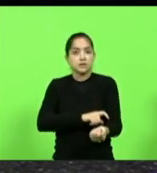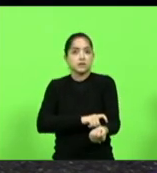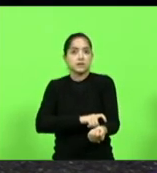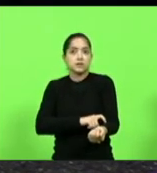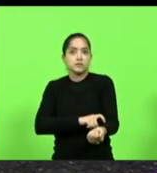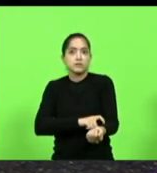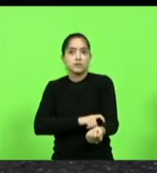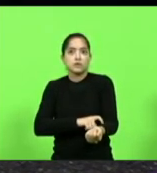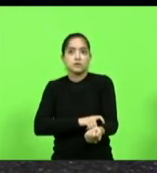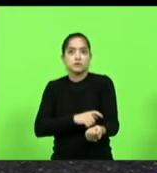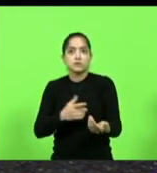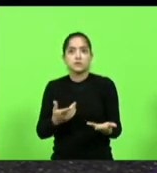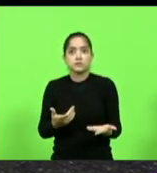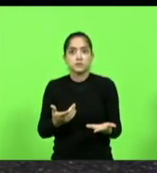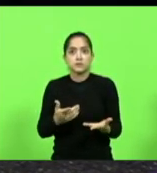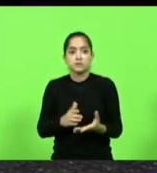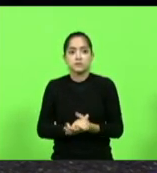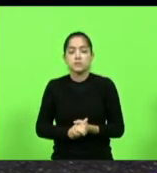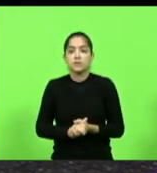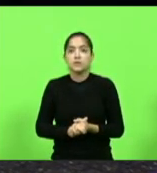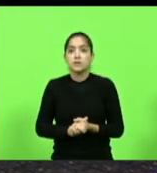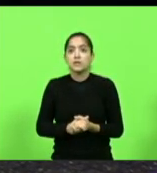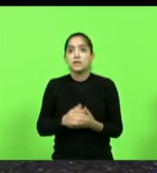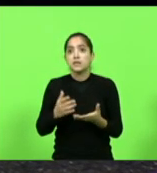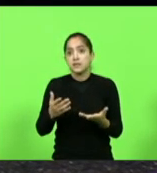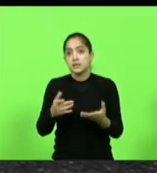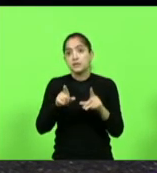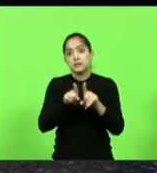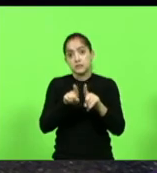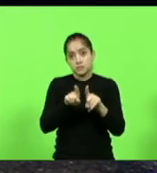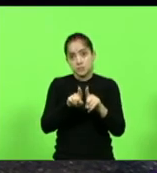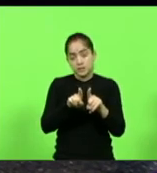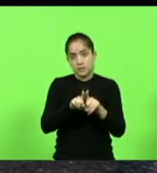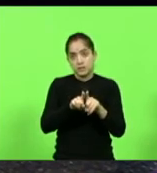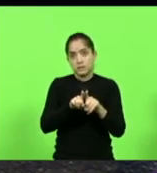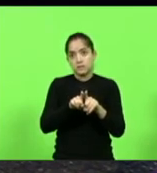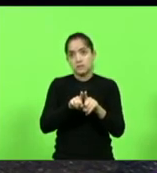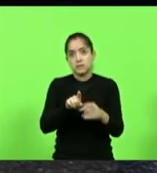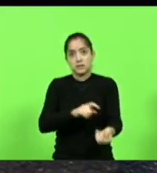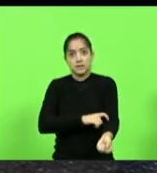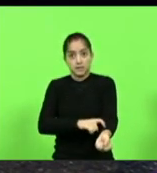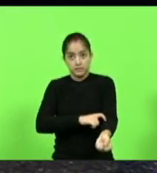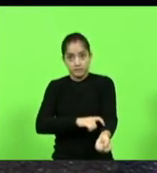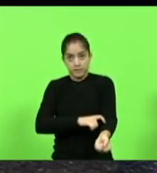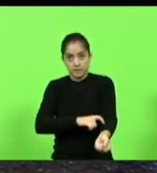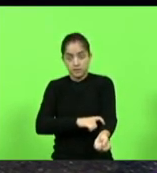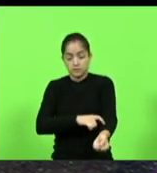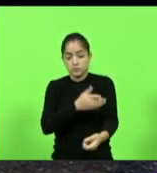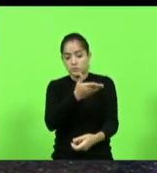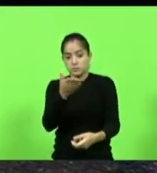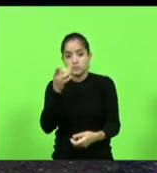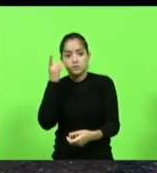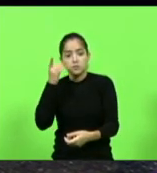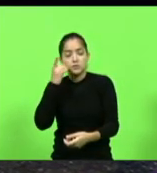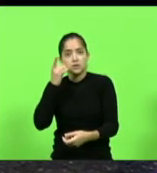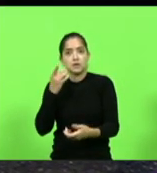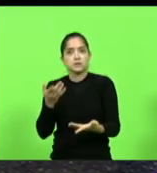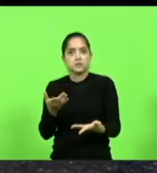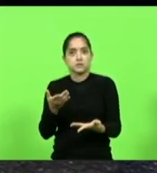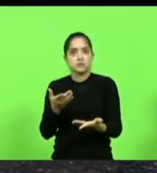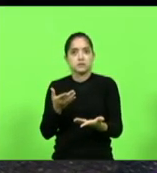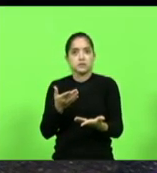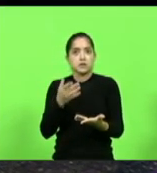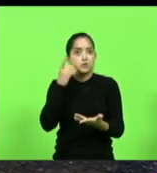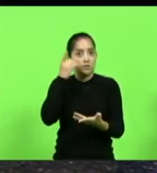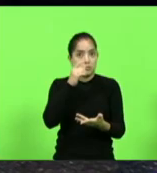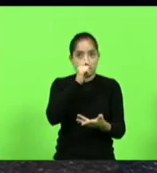com a bancada federal. Qual a questão de ordem, deputado? E também nervoso com os colegas aqui no plenário. Deputado João Amin